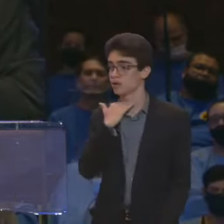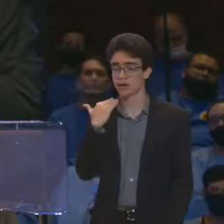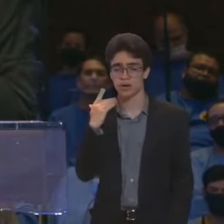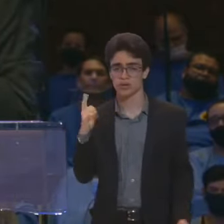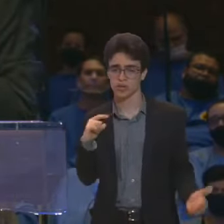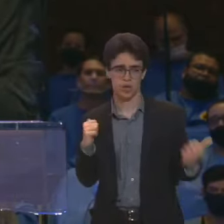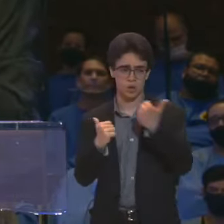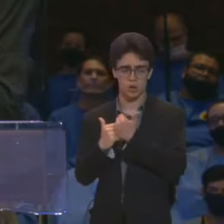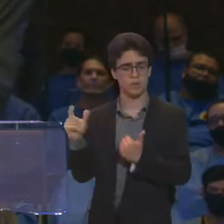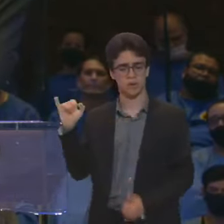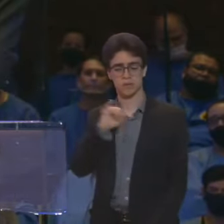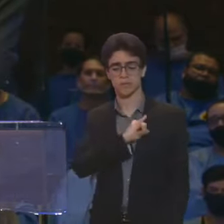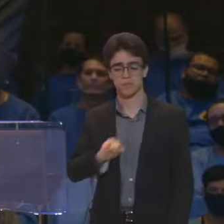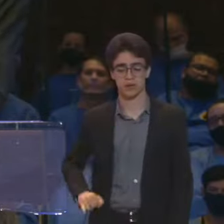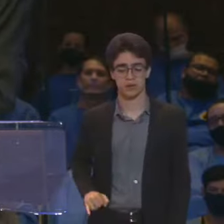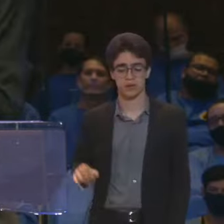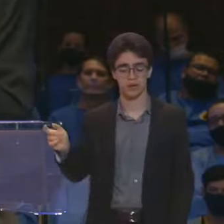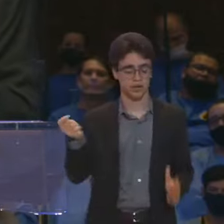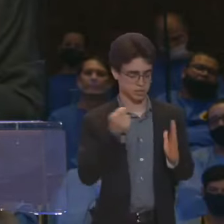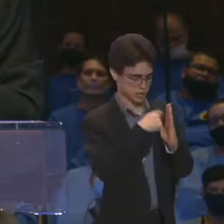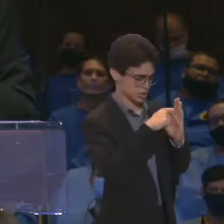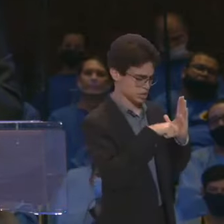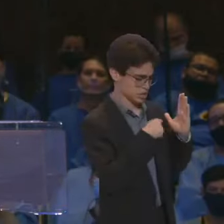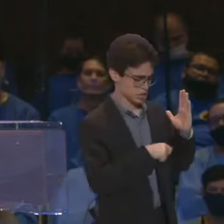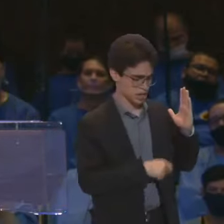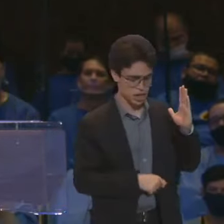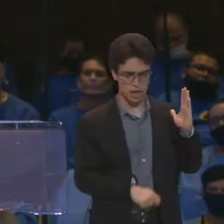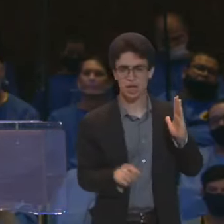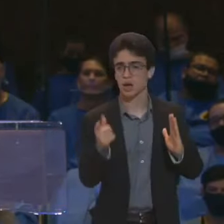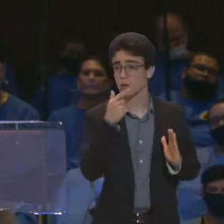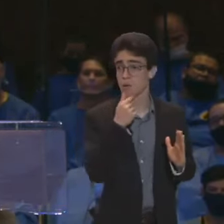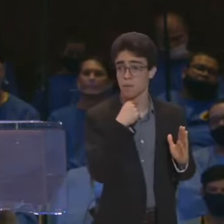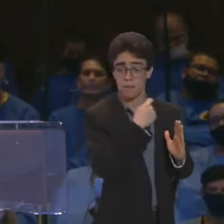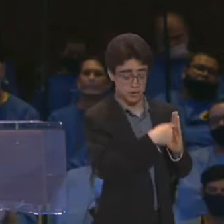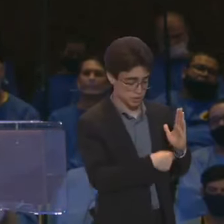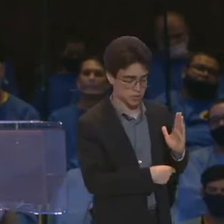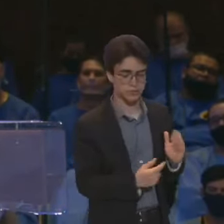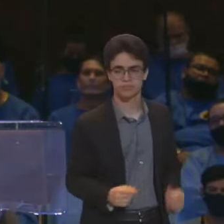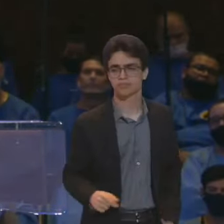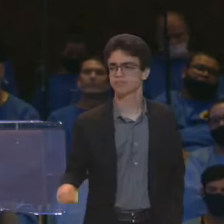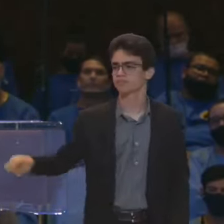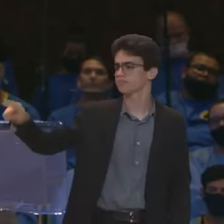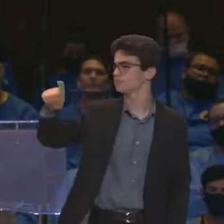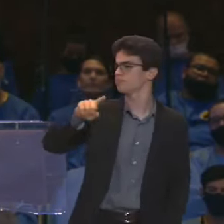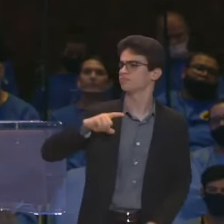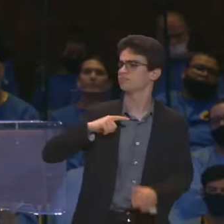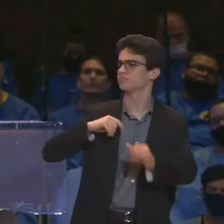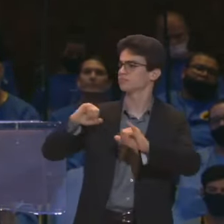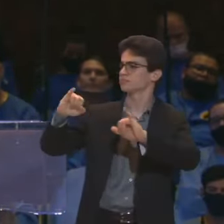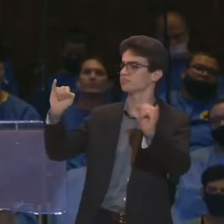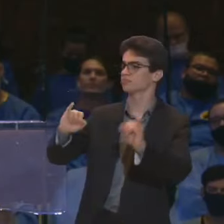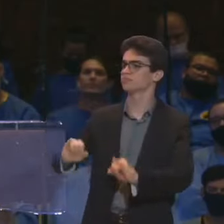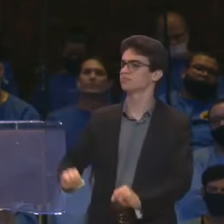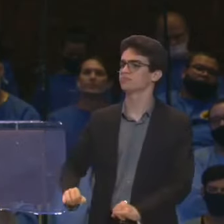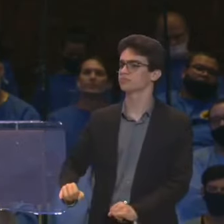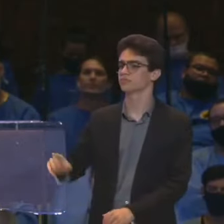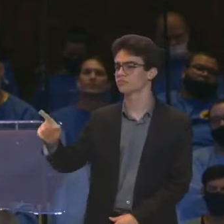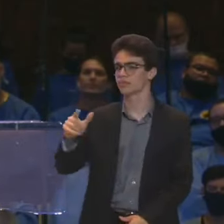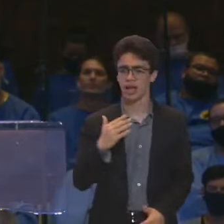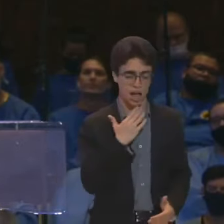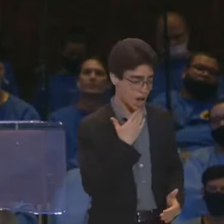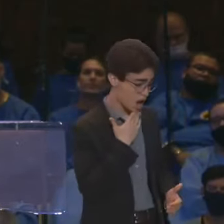ele escreveu a apologia cristã e ele disse o seguinte: os pagãos se admiram de ver como